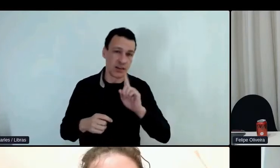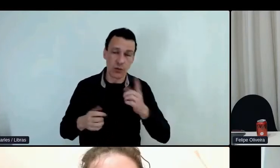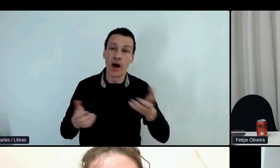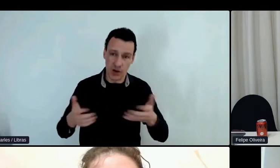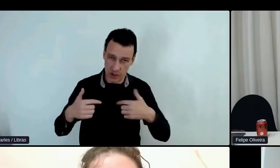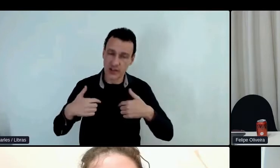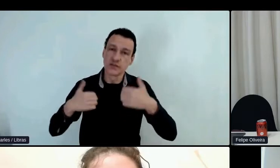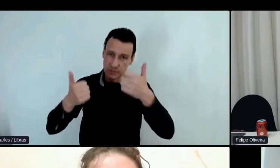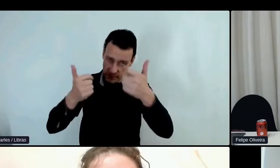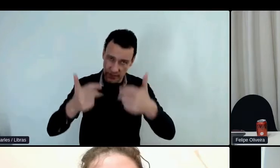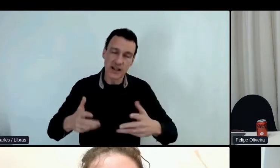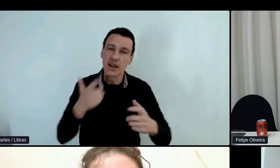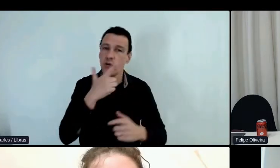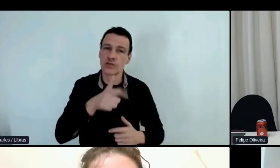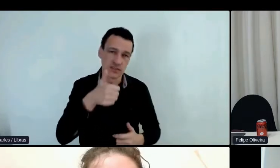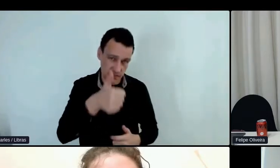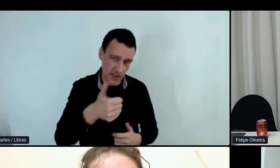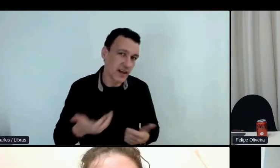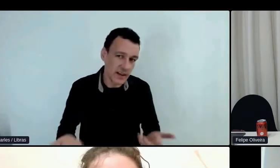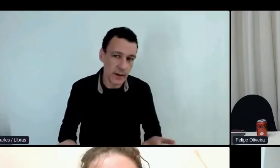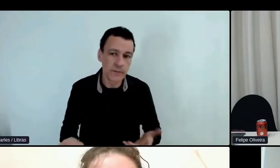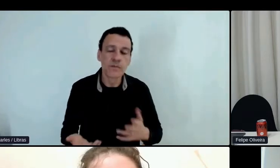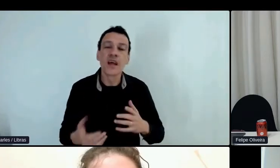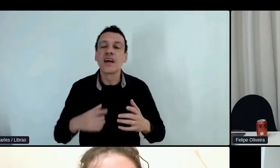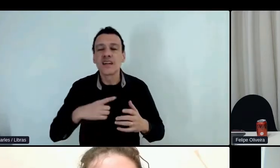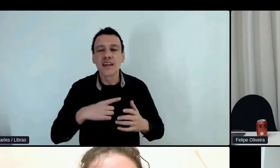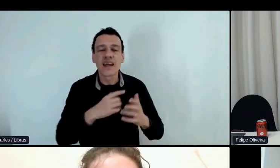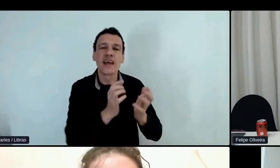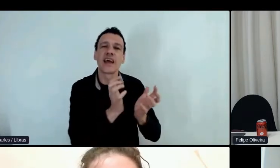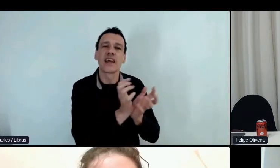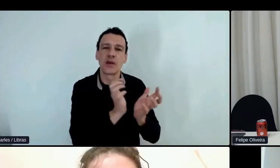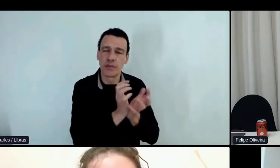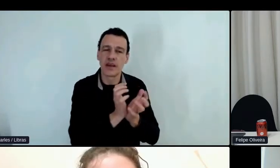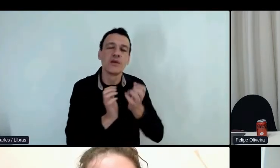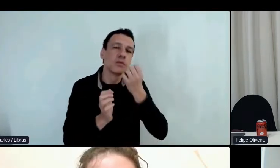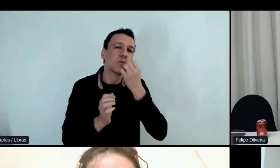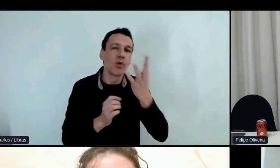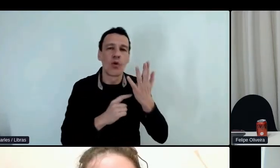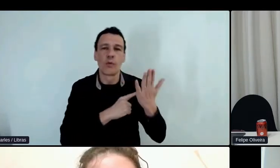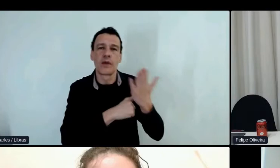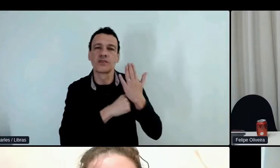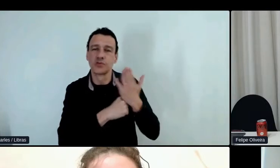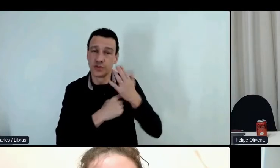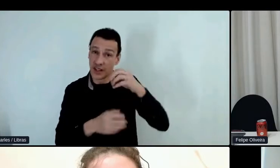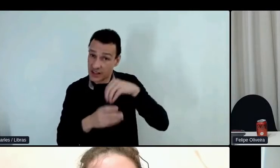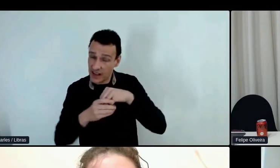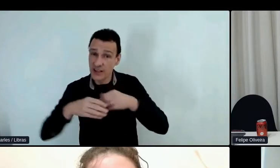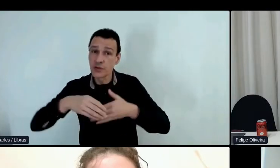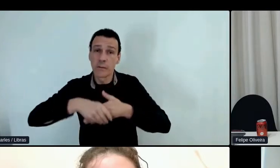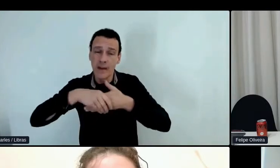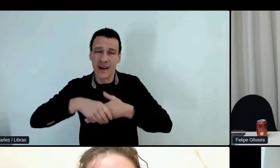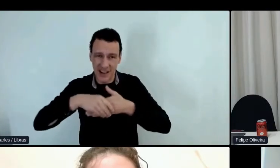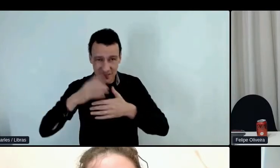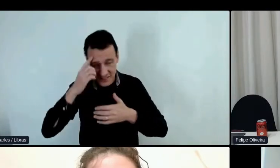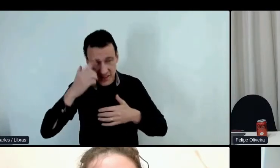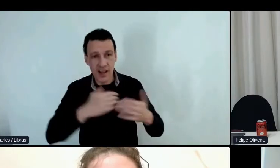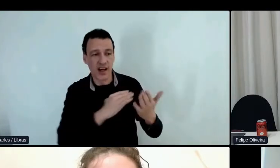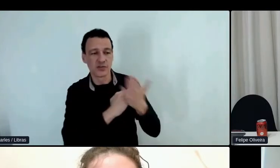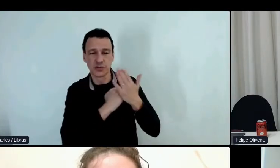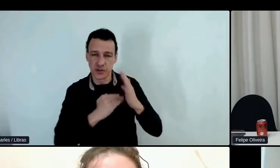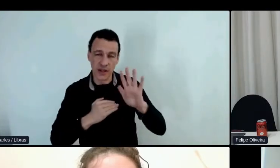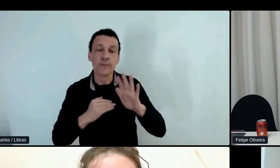gente possui, quais características, o que tipo de suporte se precisa. Hoje eu consigo falar isso, hoje eu consigo